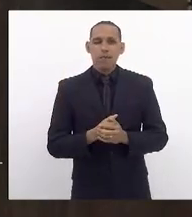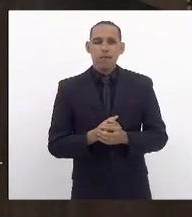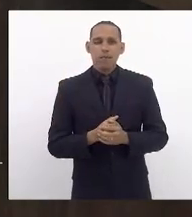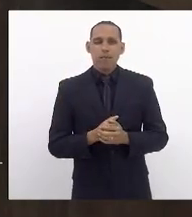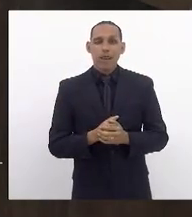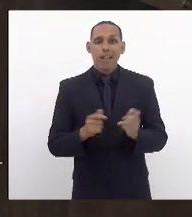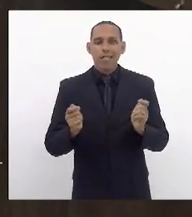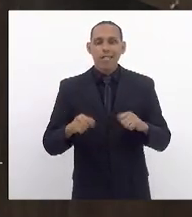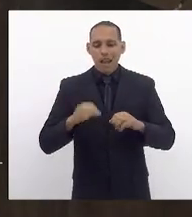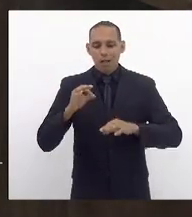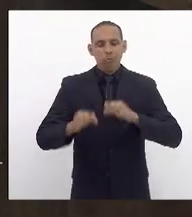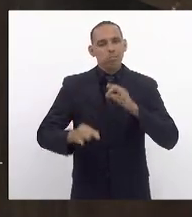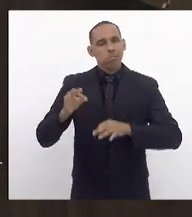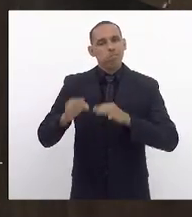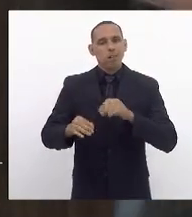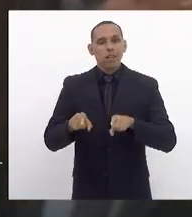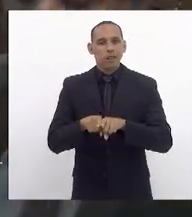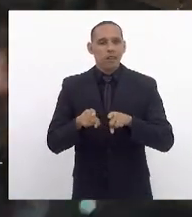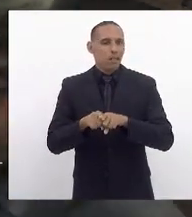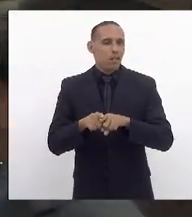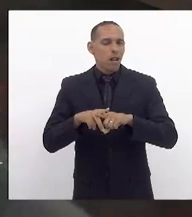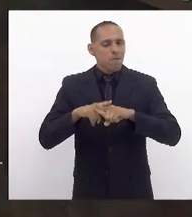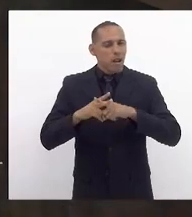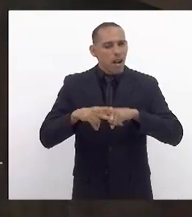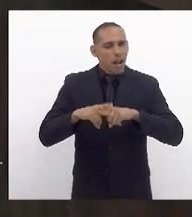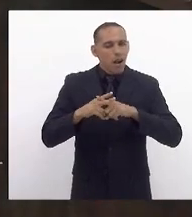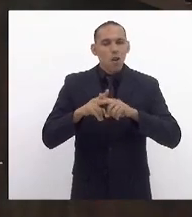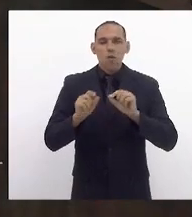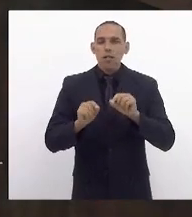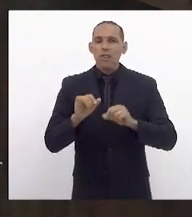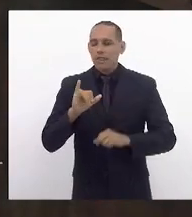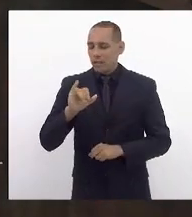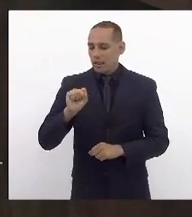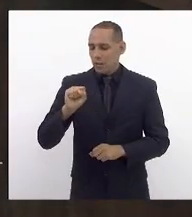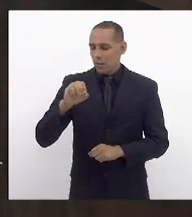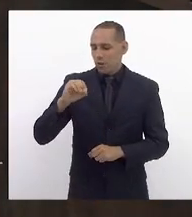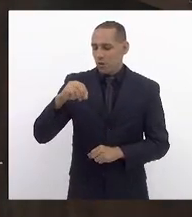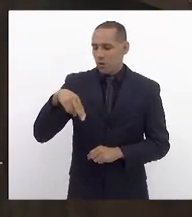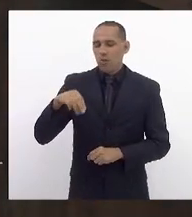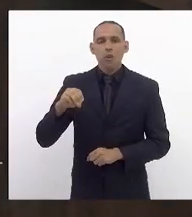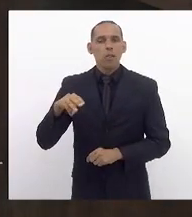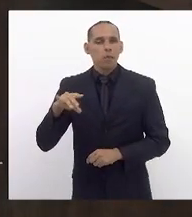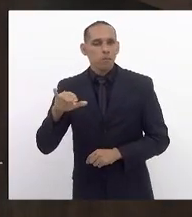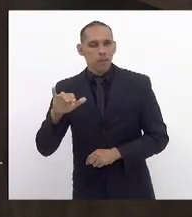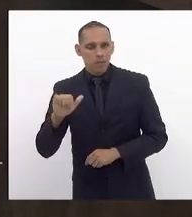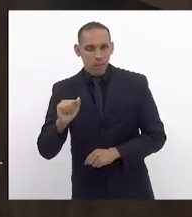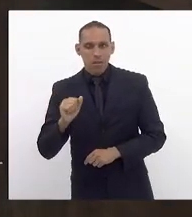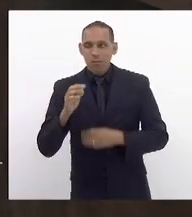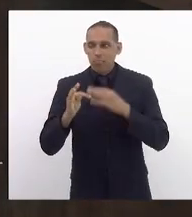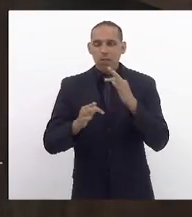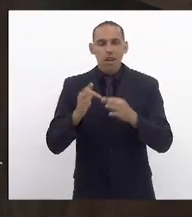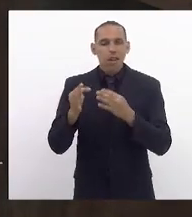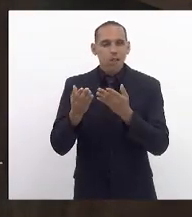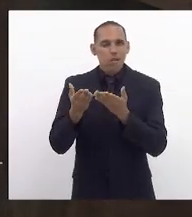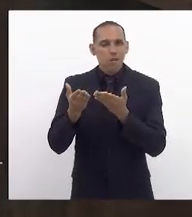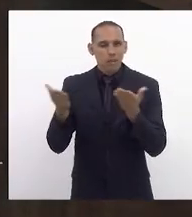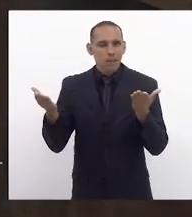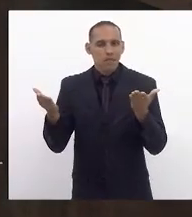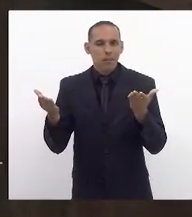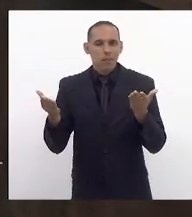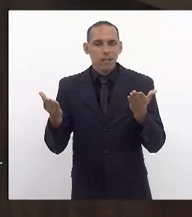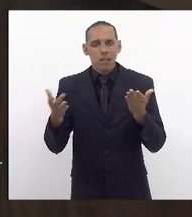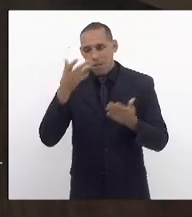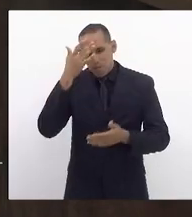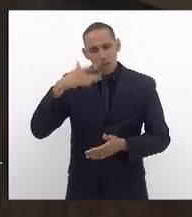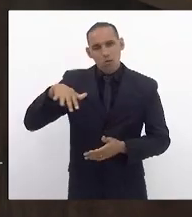de justiça e manutenção da isonomia de tratamento dispensado aos servidores da segurança pública,